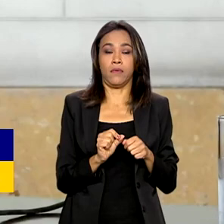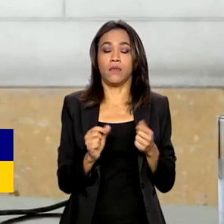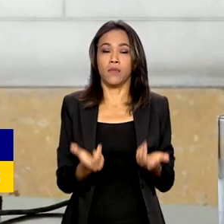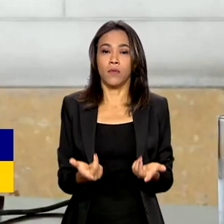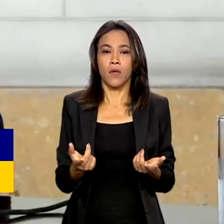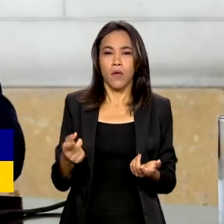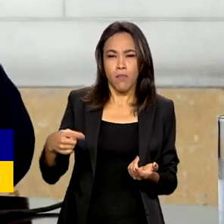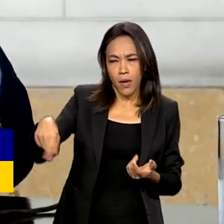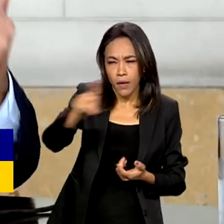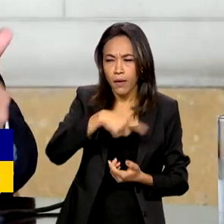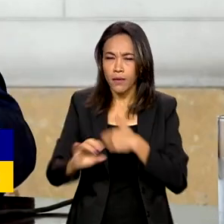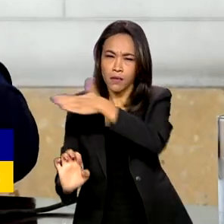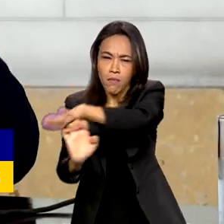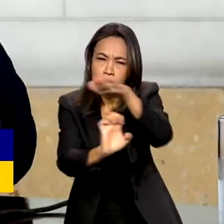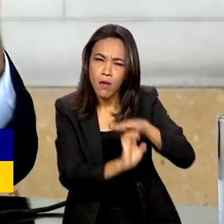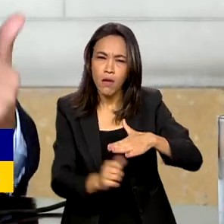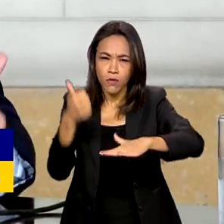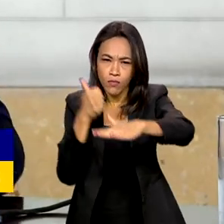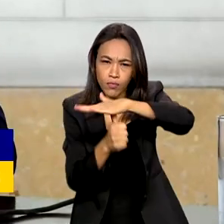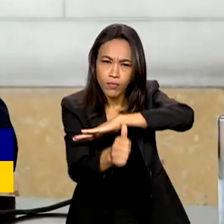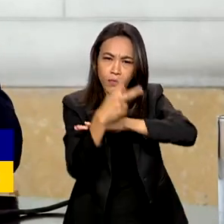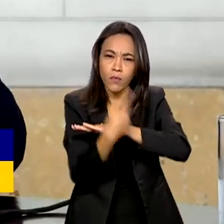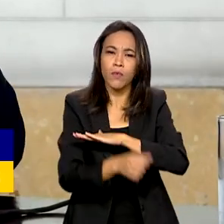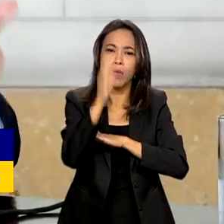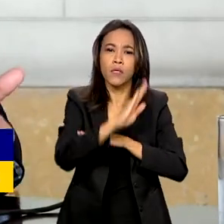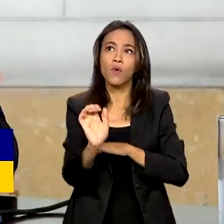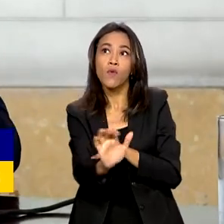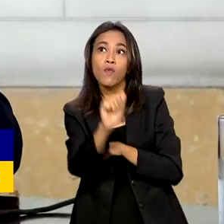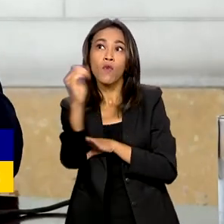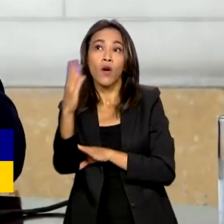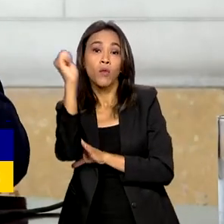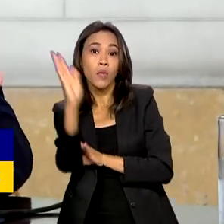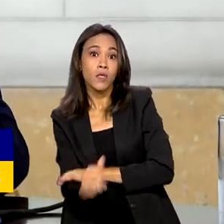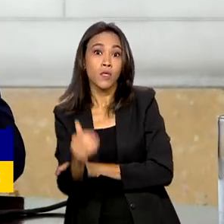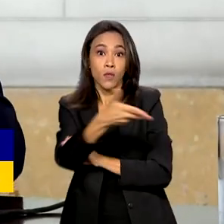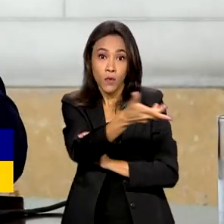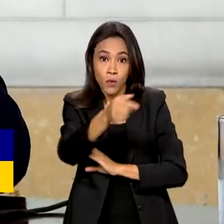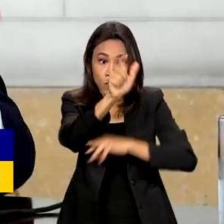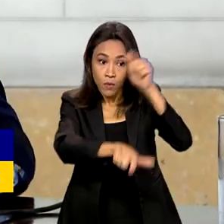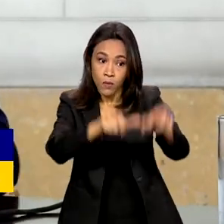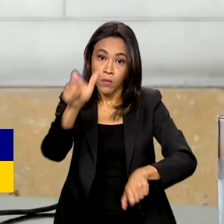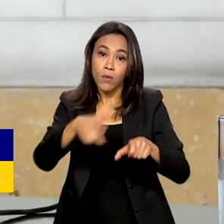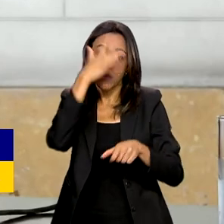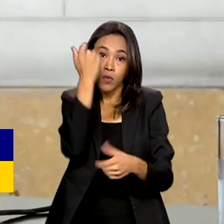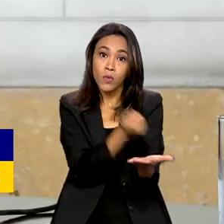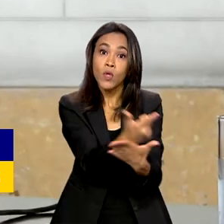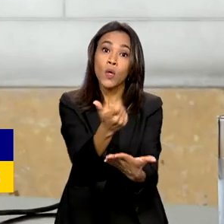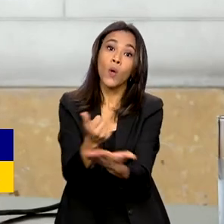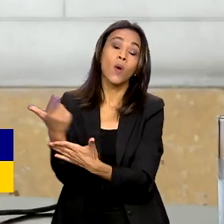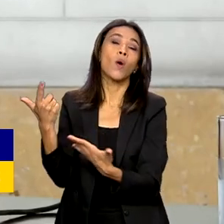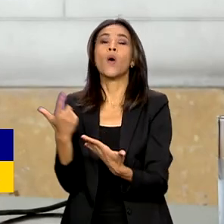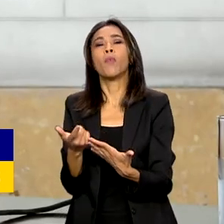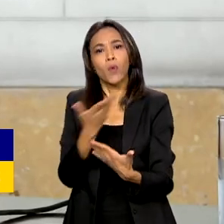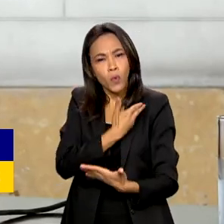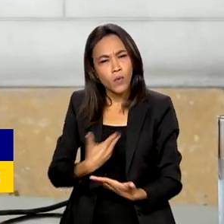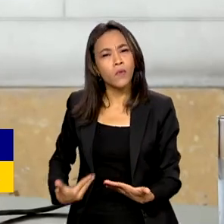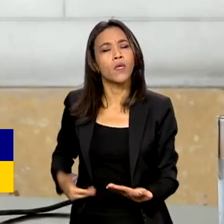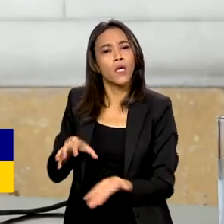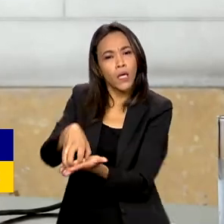os investidores nacionais e estrangeiros, a população, os consumidores, os entes